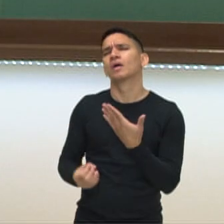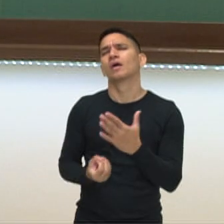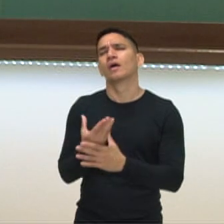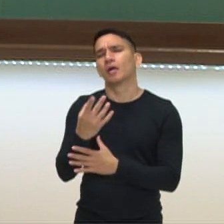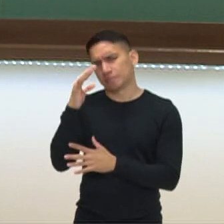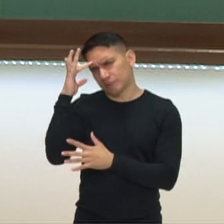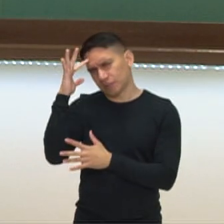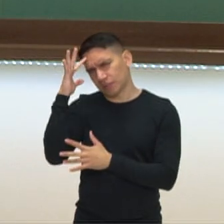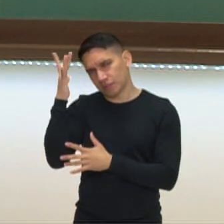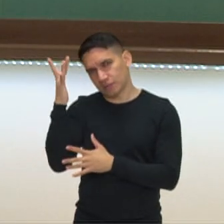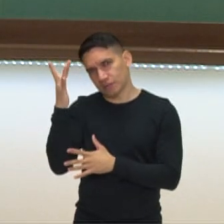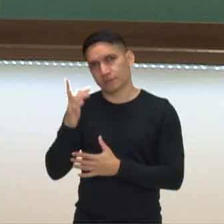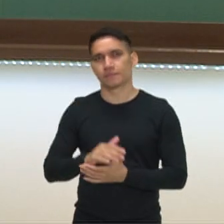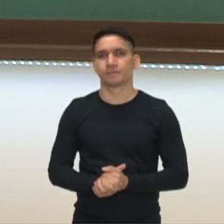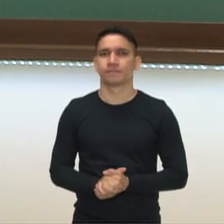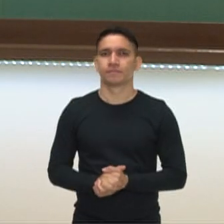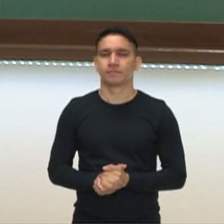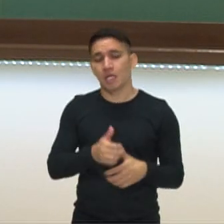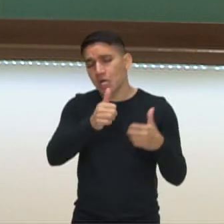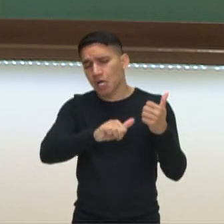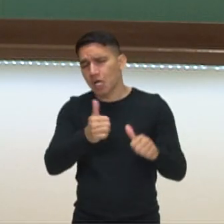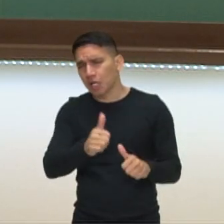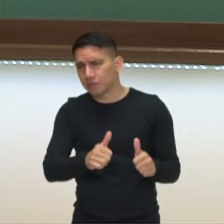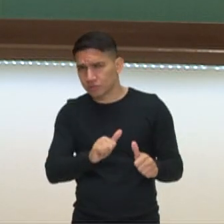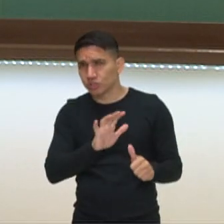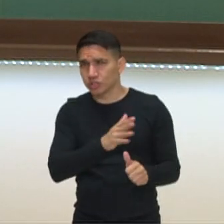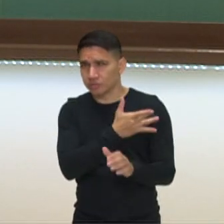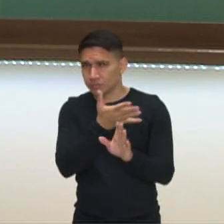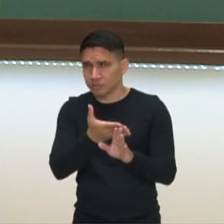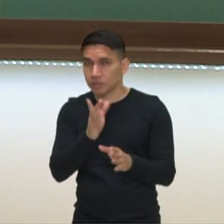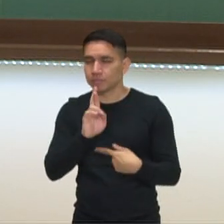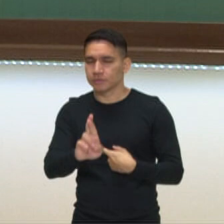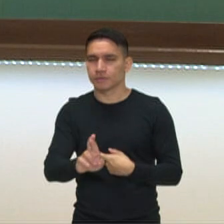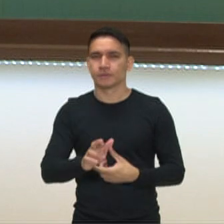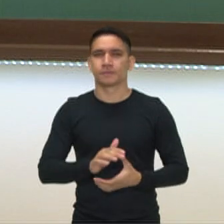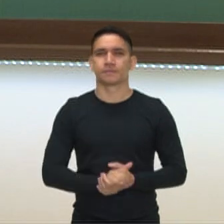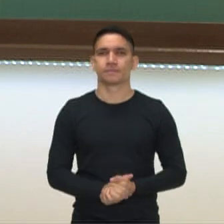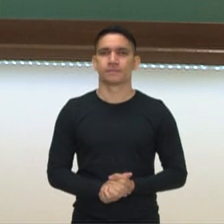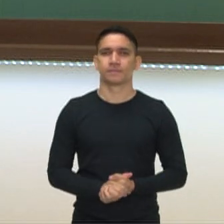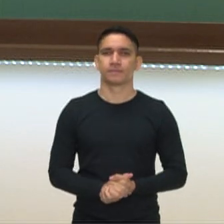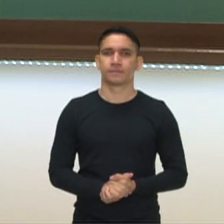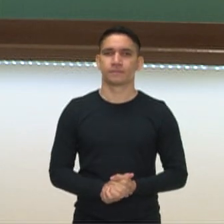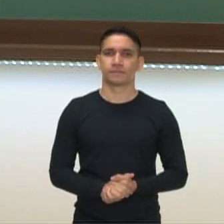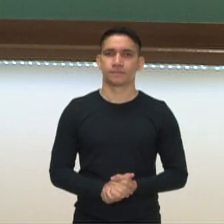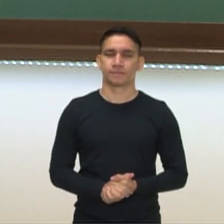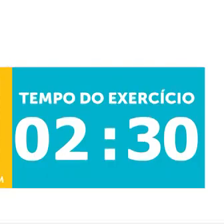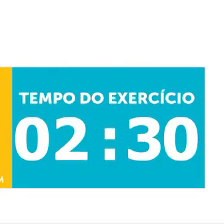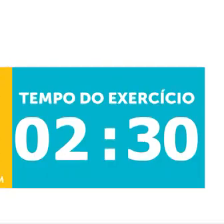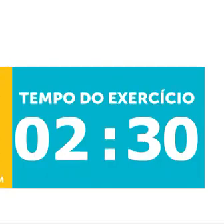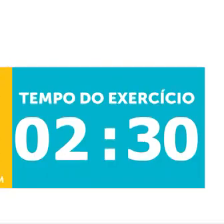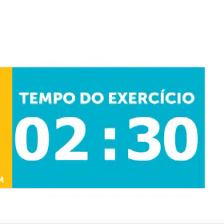uma pensadinha, revise o que a gente já viu e responda essa pergunta, estou aguardando. Até daqui a pouquinho.